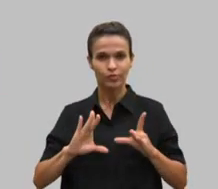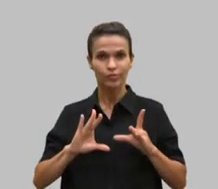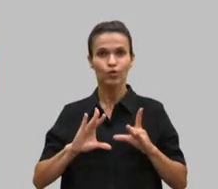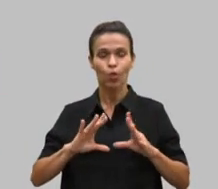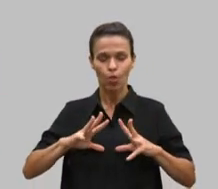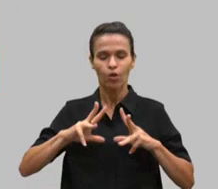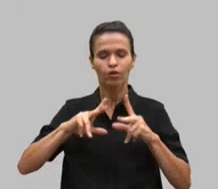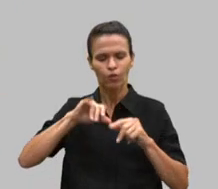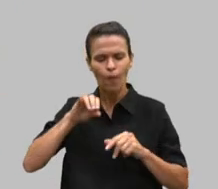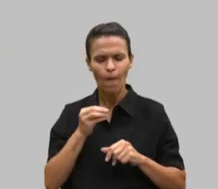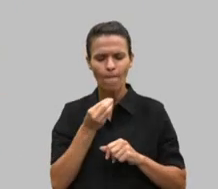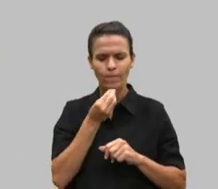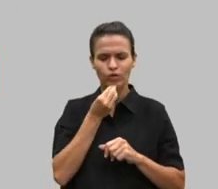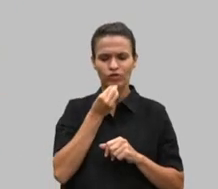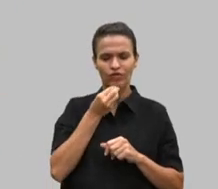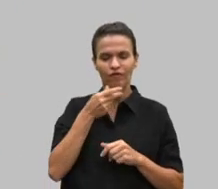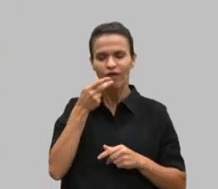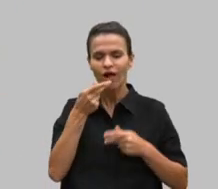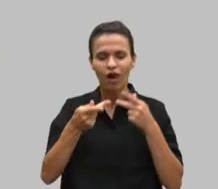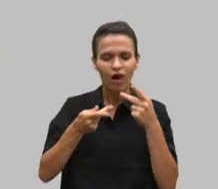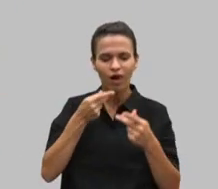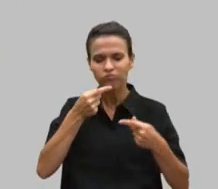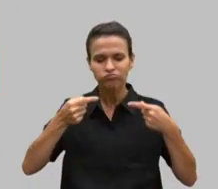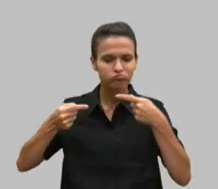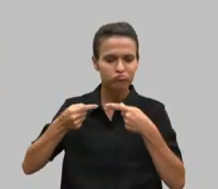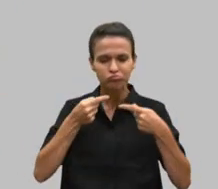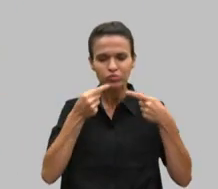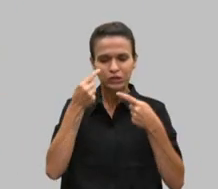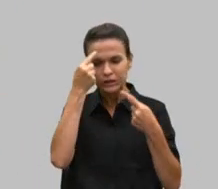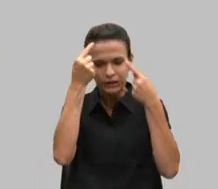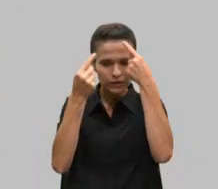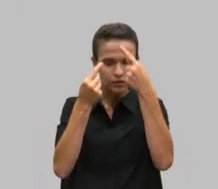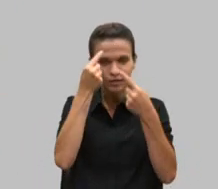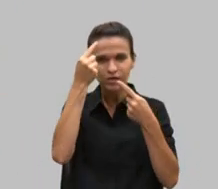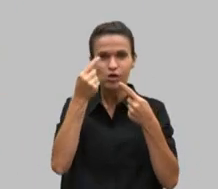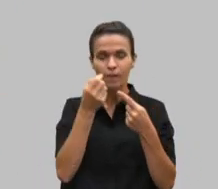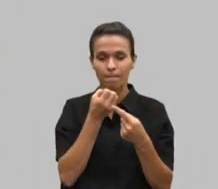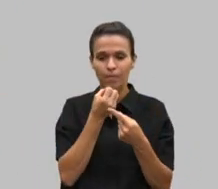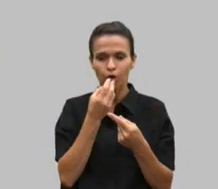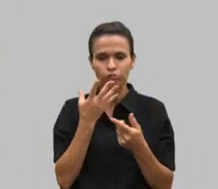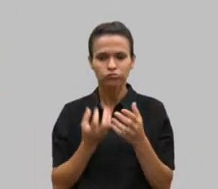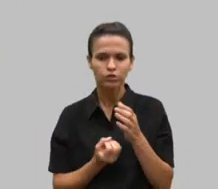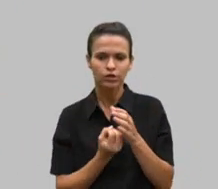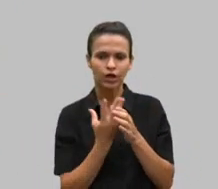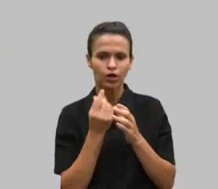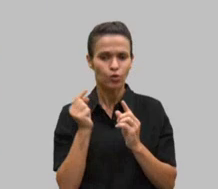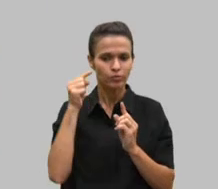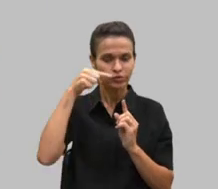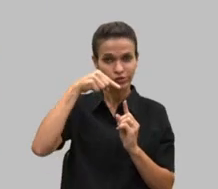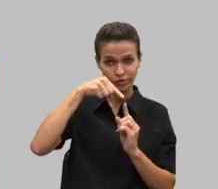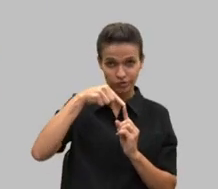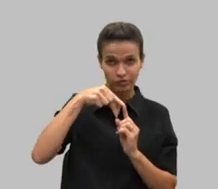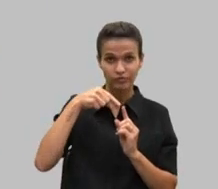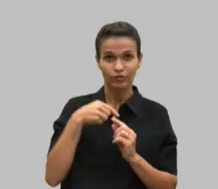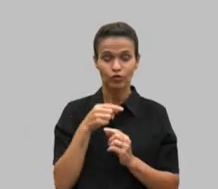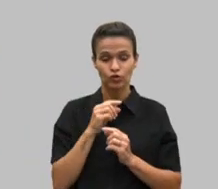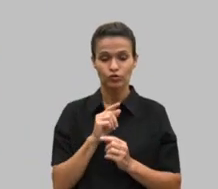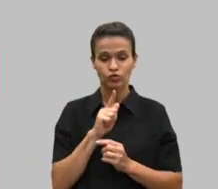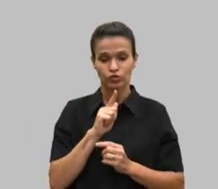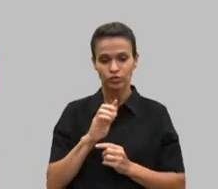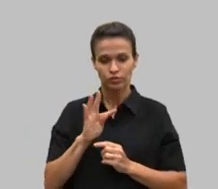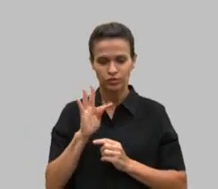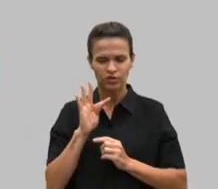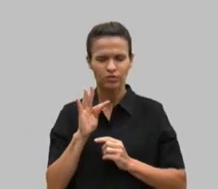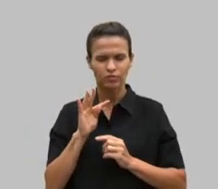tiveram oportunidade de falar e debater ideias as quais foram bem elaboradas e objetivas nosso GT teve a duração